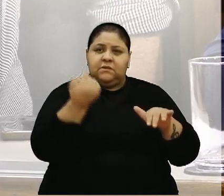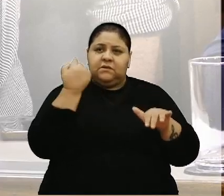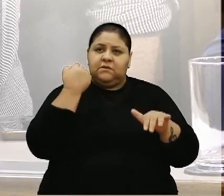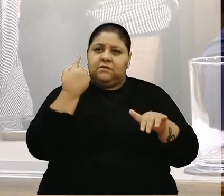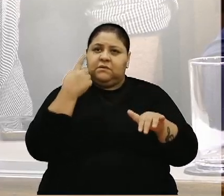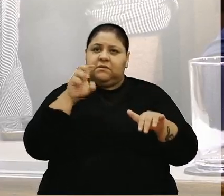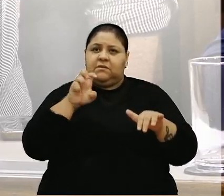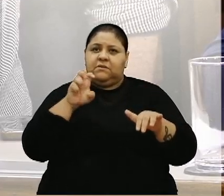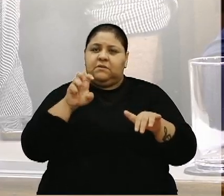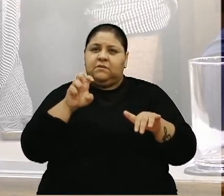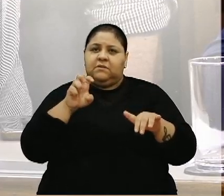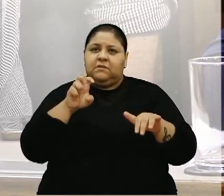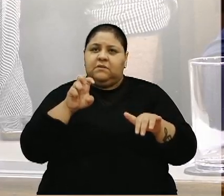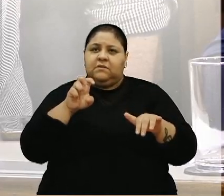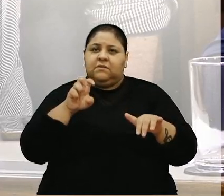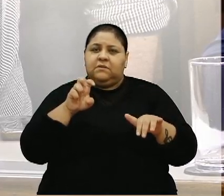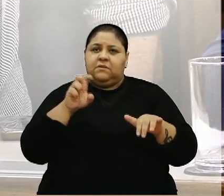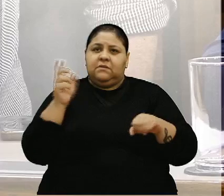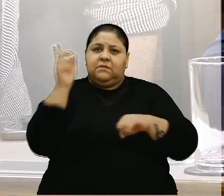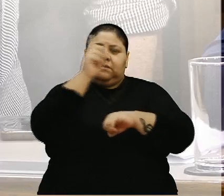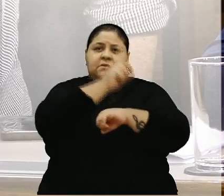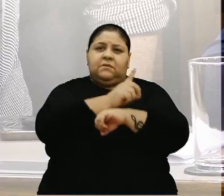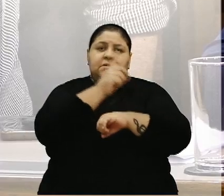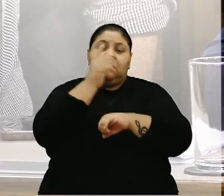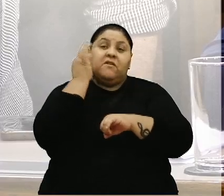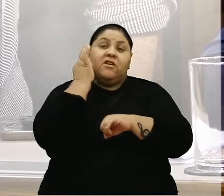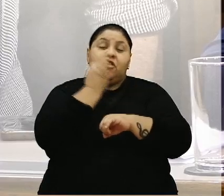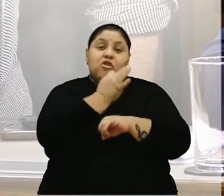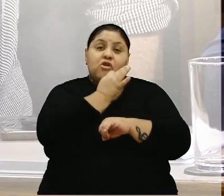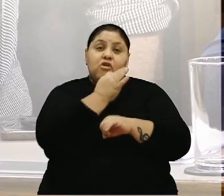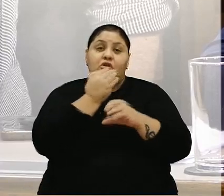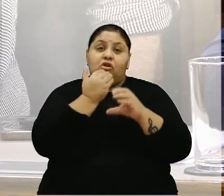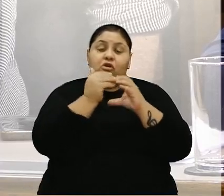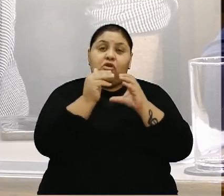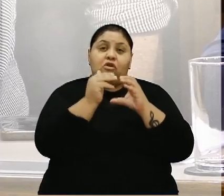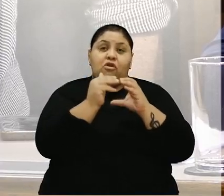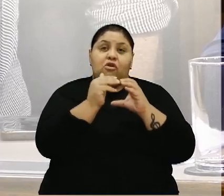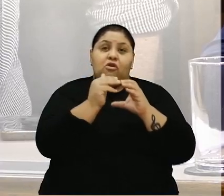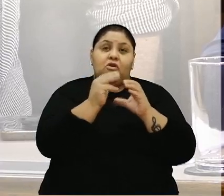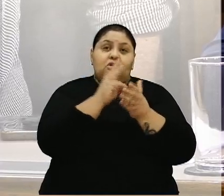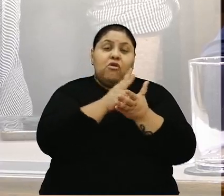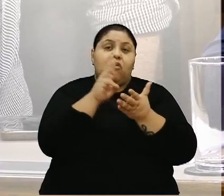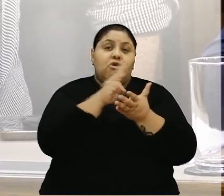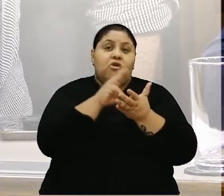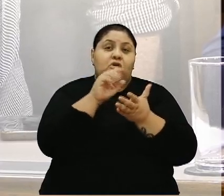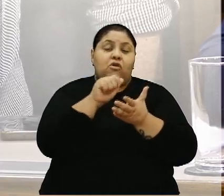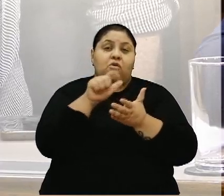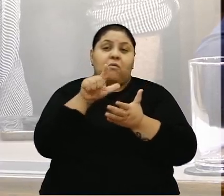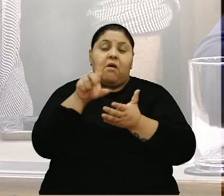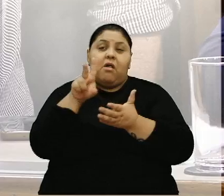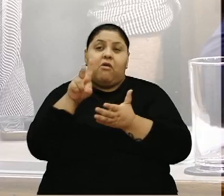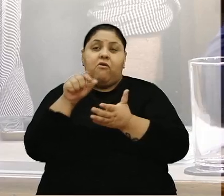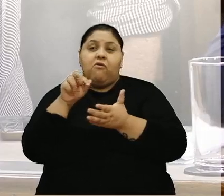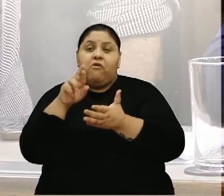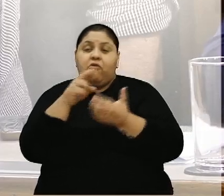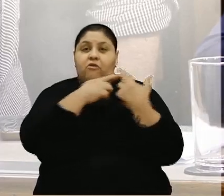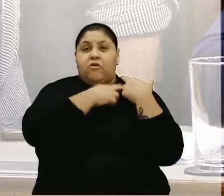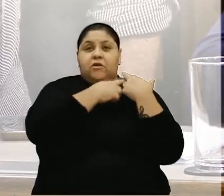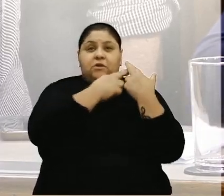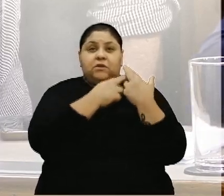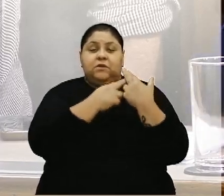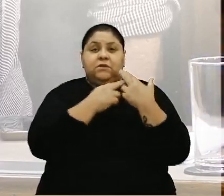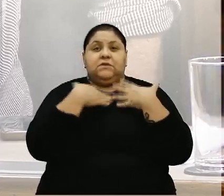a vereadora Tatiane botou no grupo dos vereadores que o Álvaro era responsável na Secretaria de Obras para canalizar todas